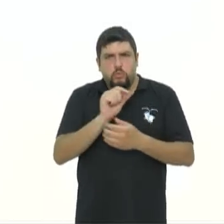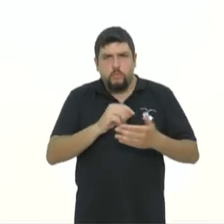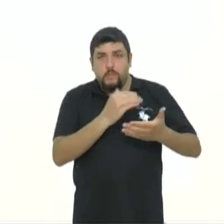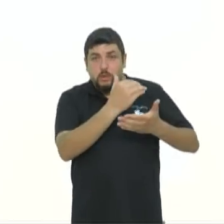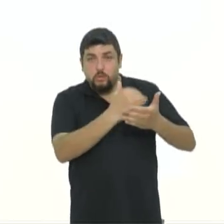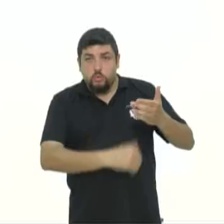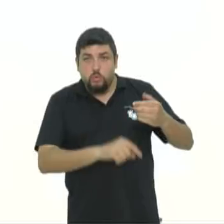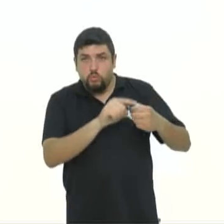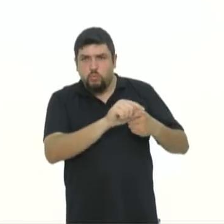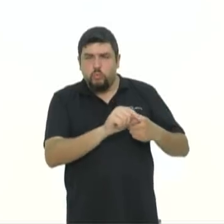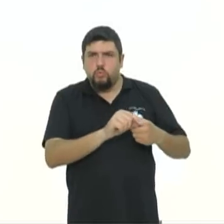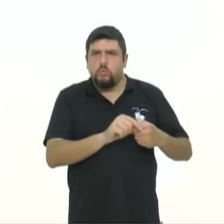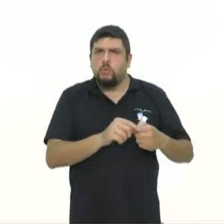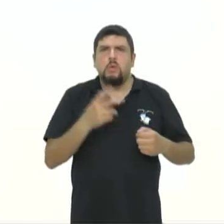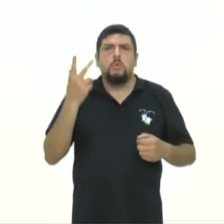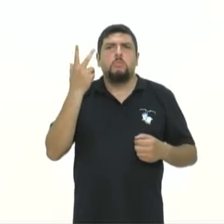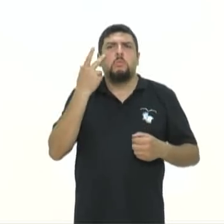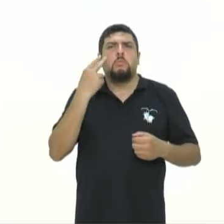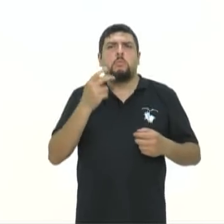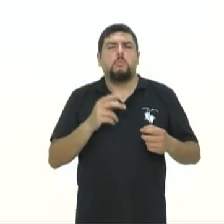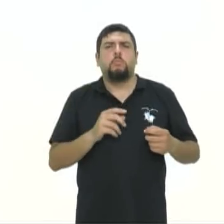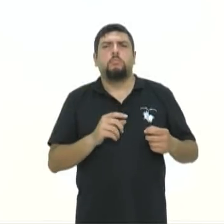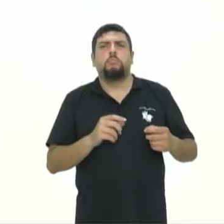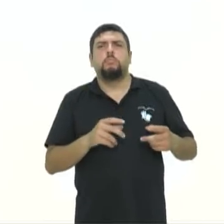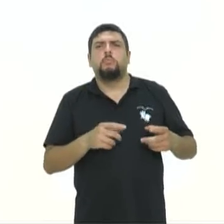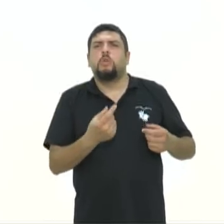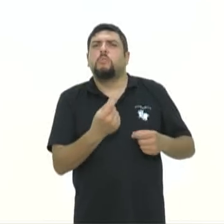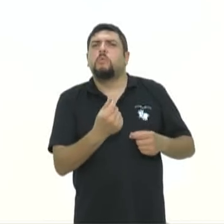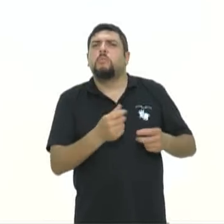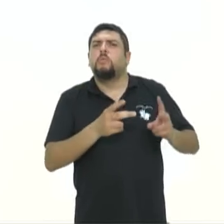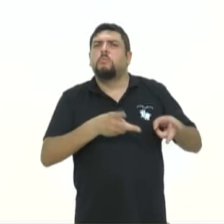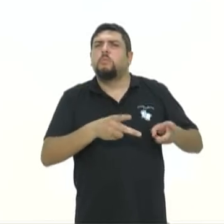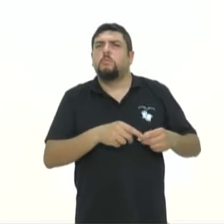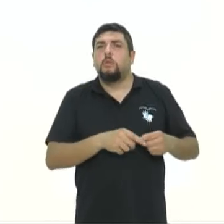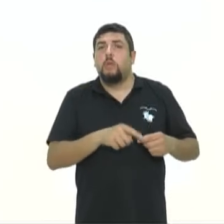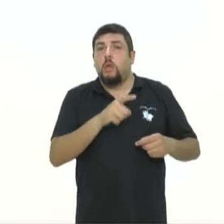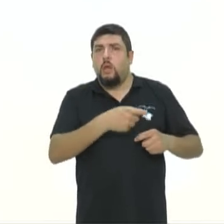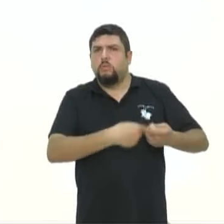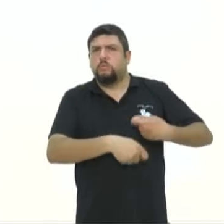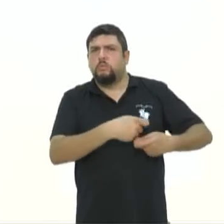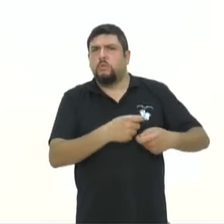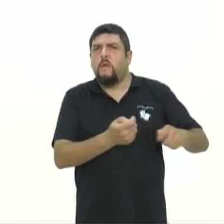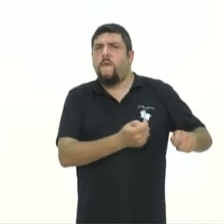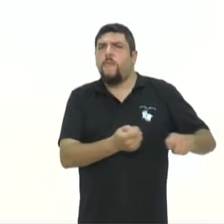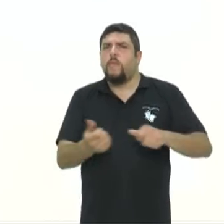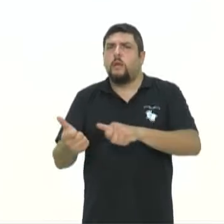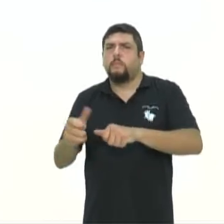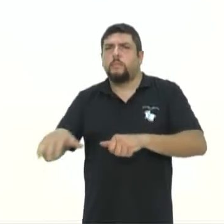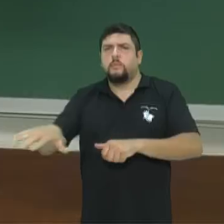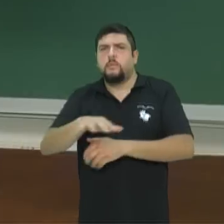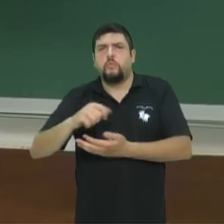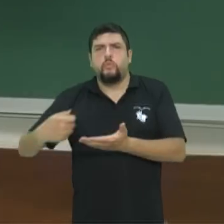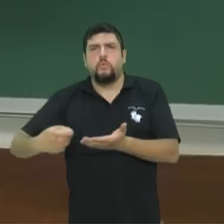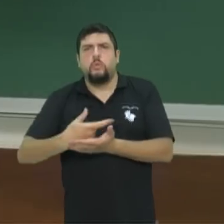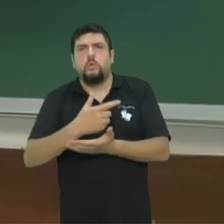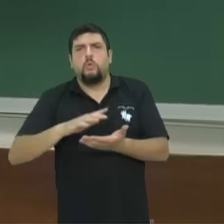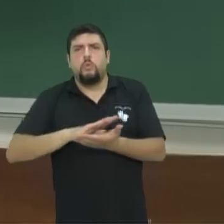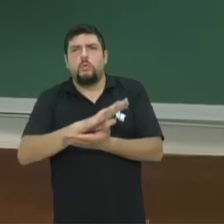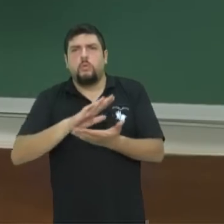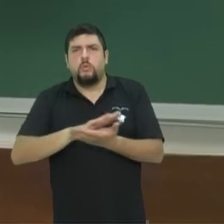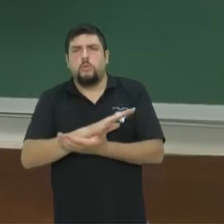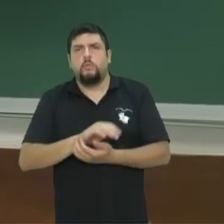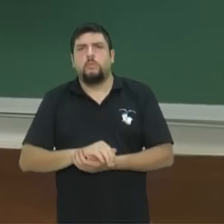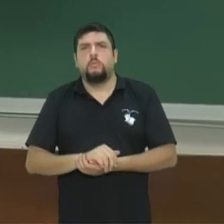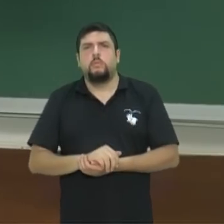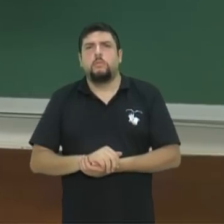do que seria o normal. Comerciantes que agem assim enganam os consumidores, né? Então é muito comum essa prática